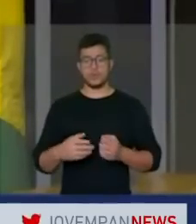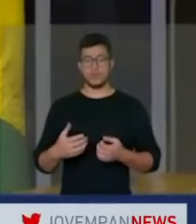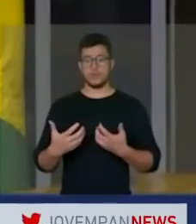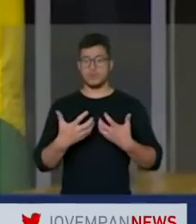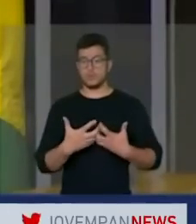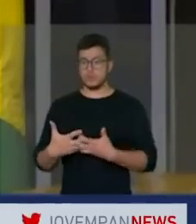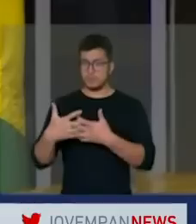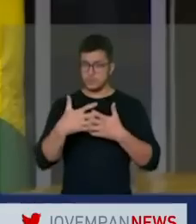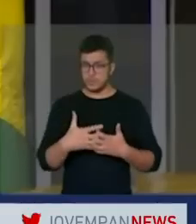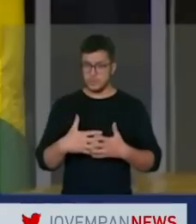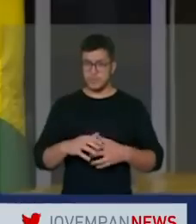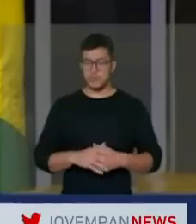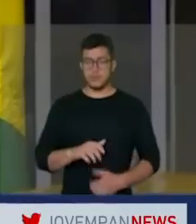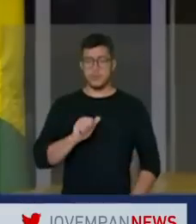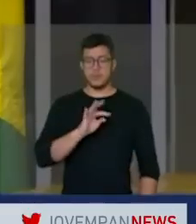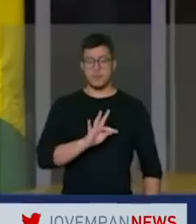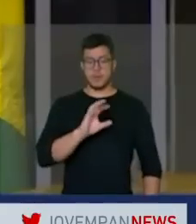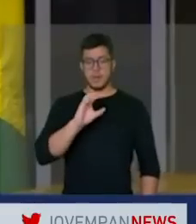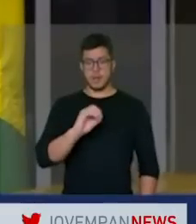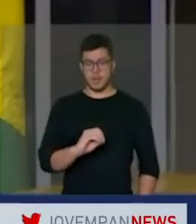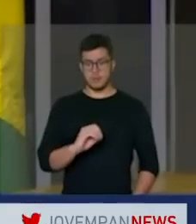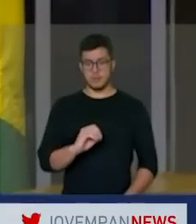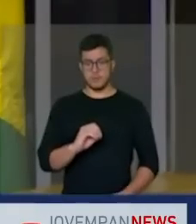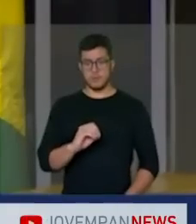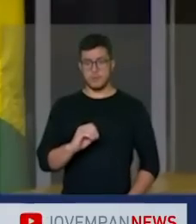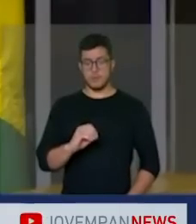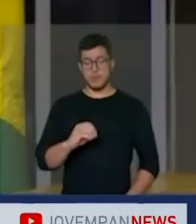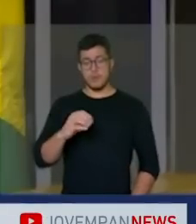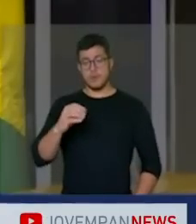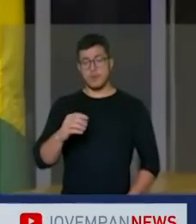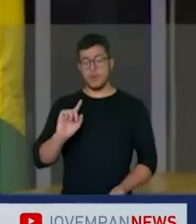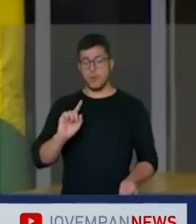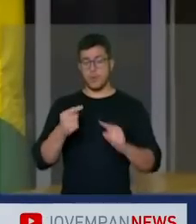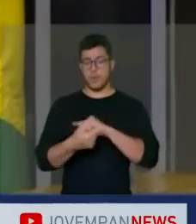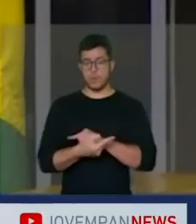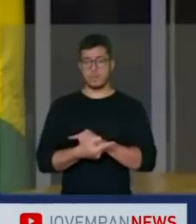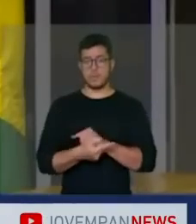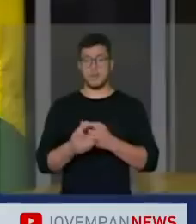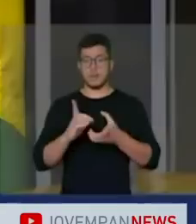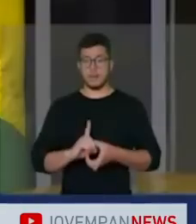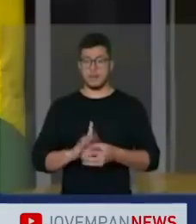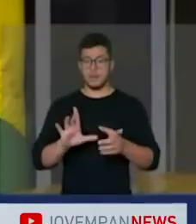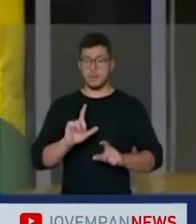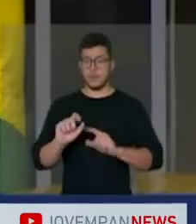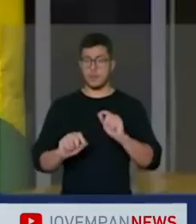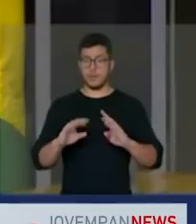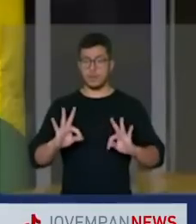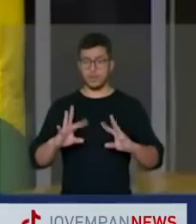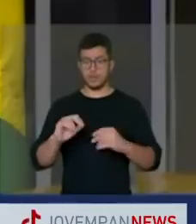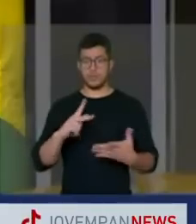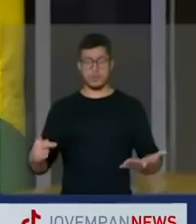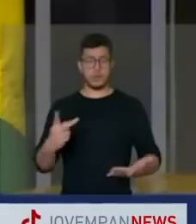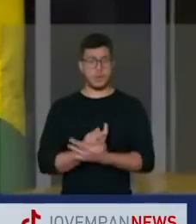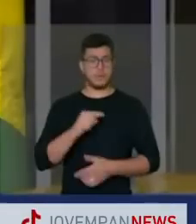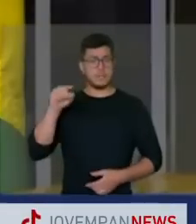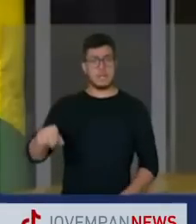Ato antidemocrático é todo ato emanado da caneta de Alexandre de